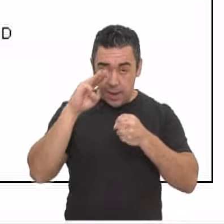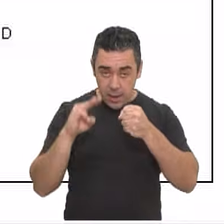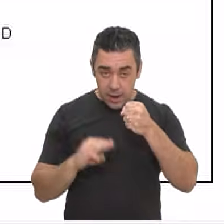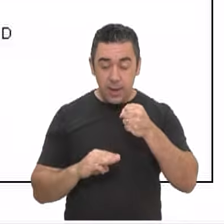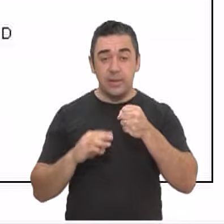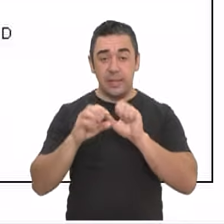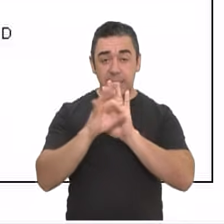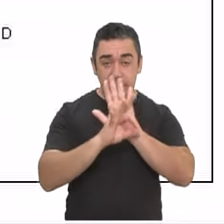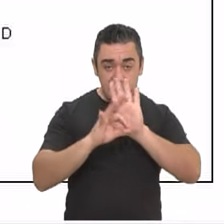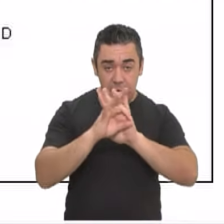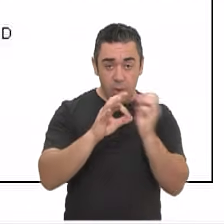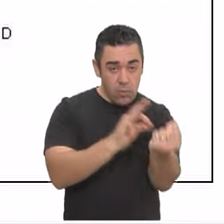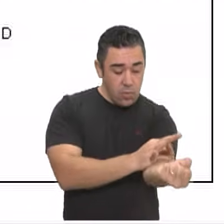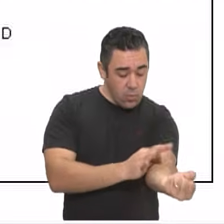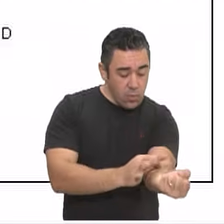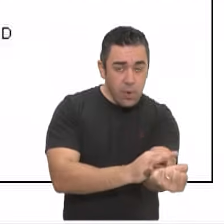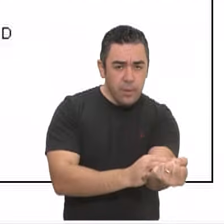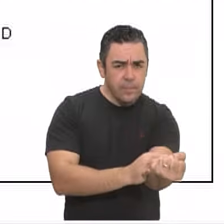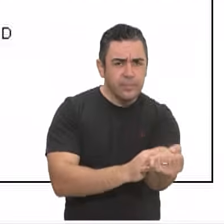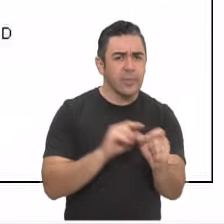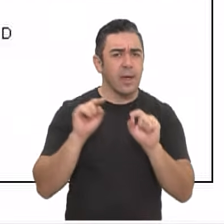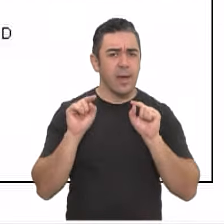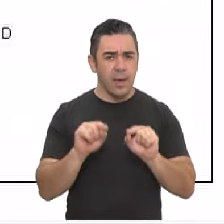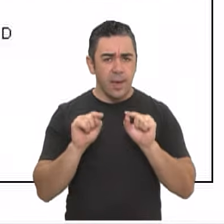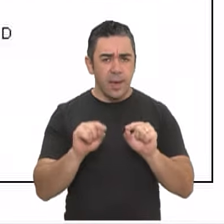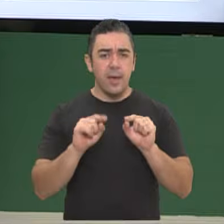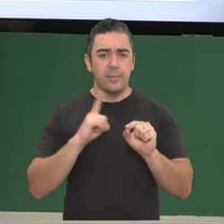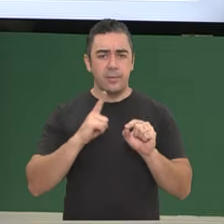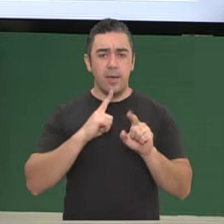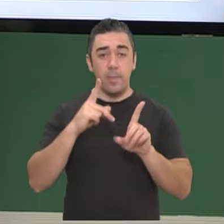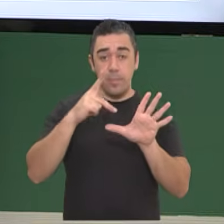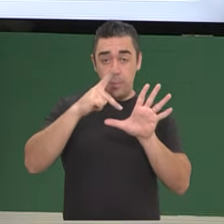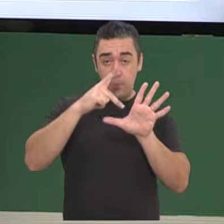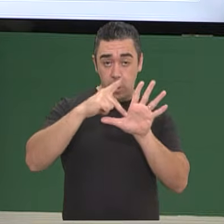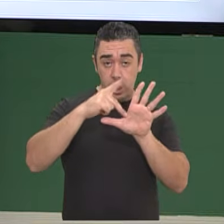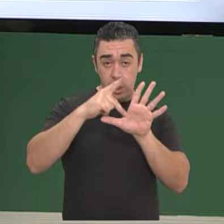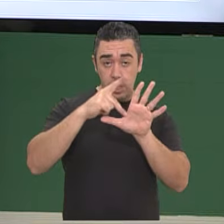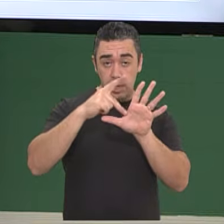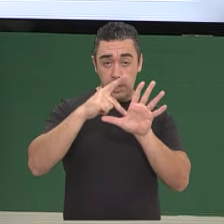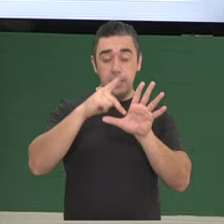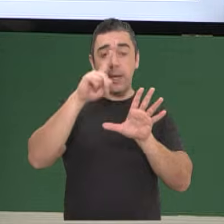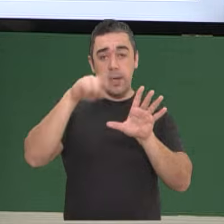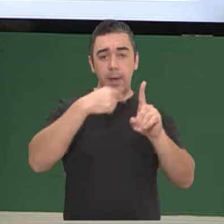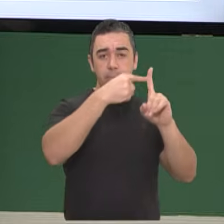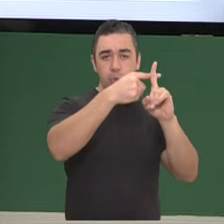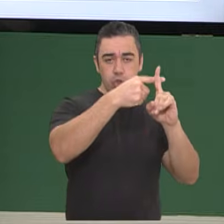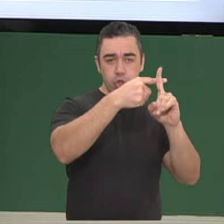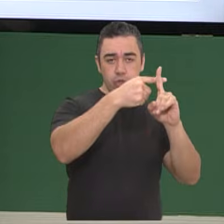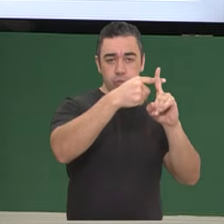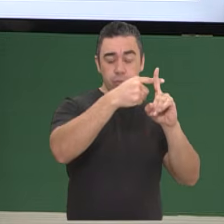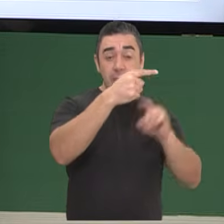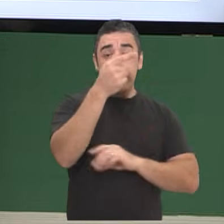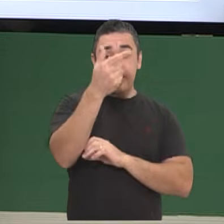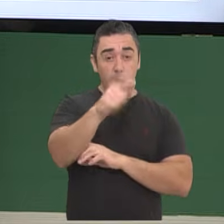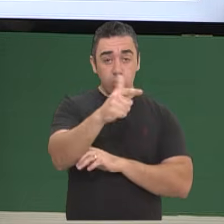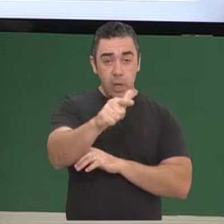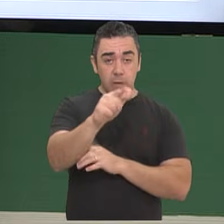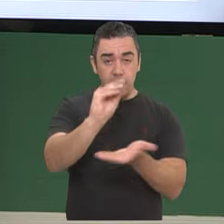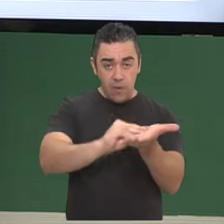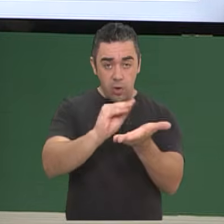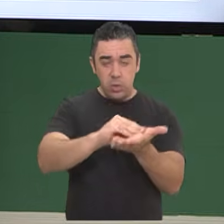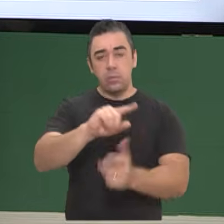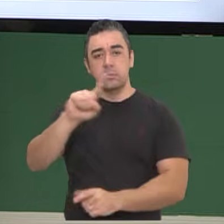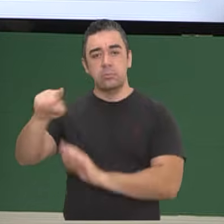proteína, quando a pessoa tem, a gente diz que ela é RH positivo. Quando ela não tem a proteína, ela é o RH negativo,